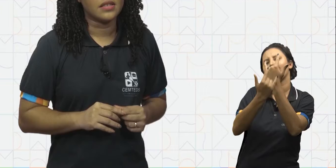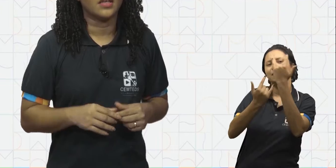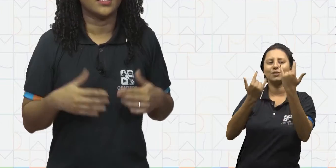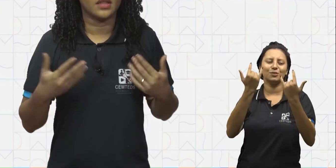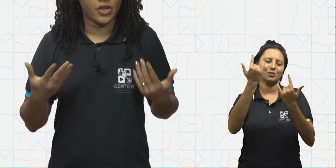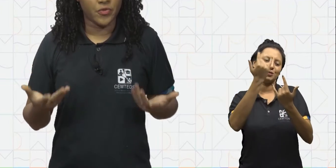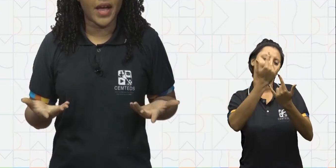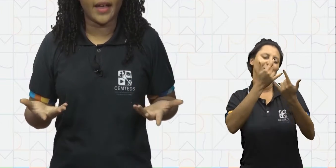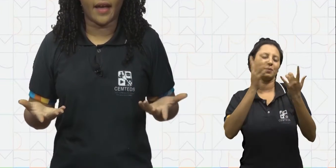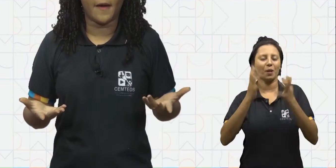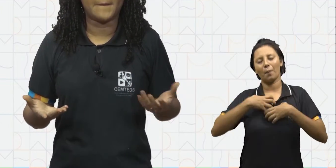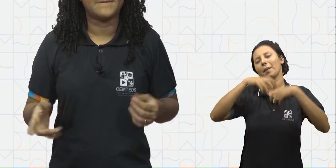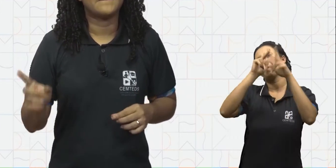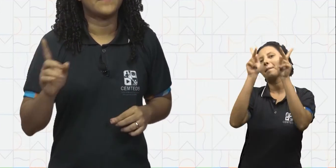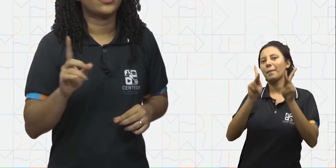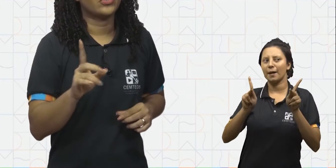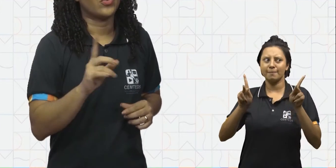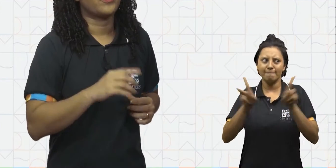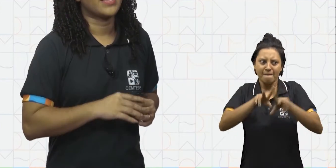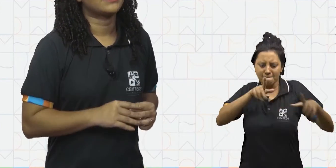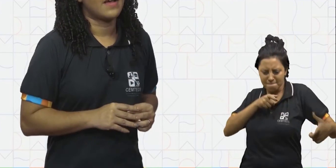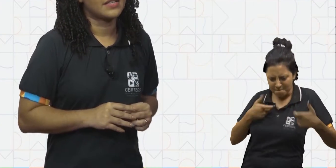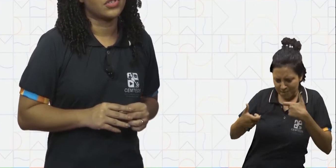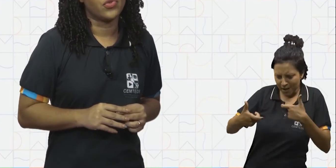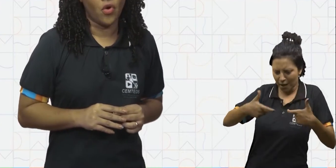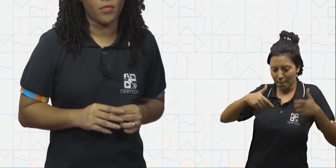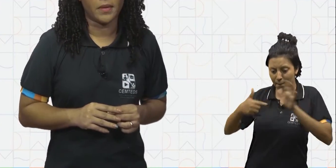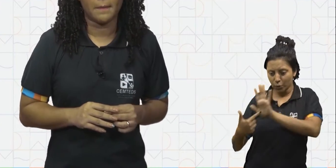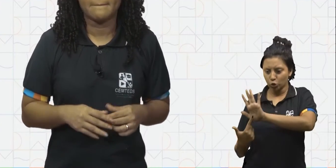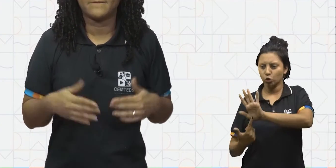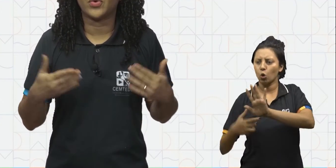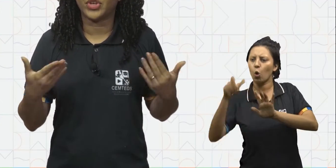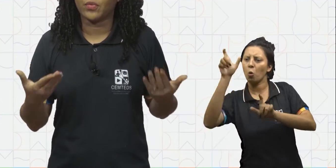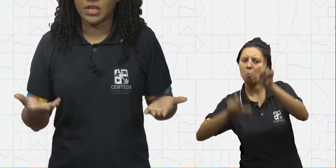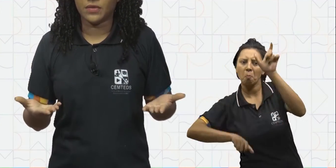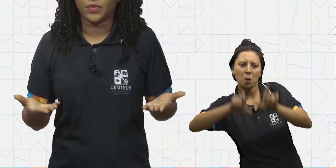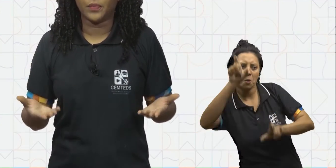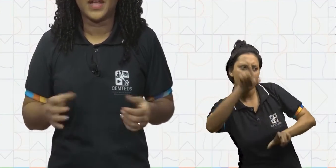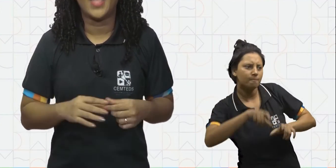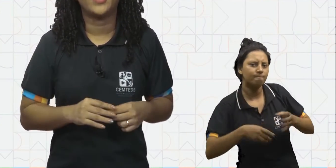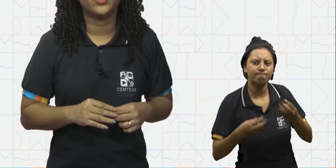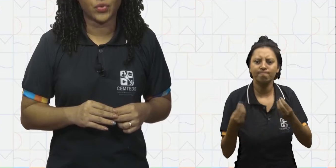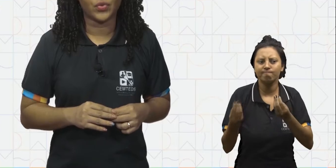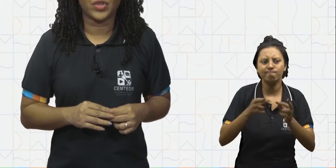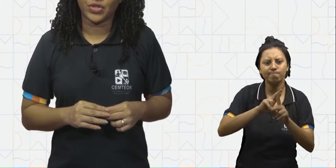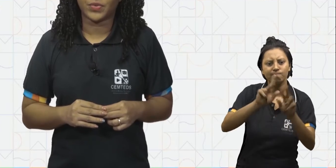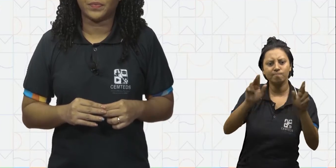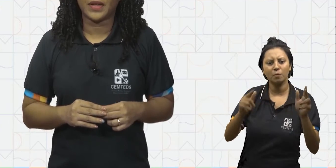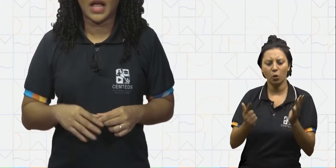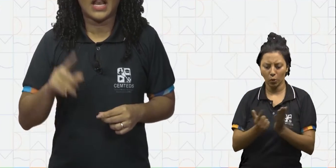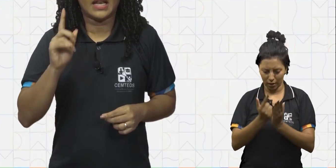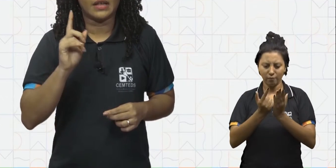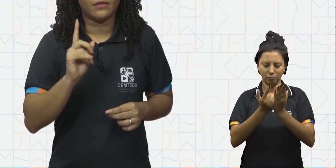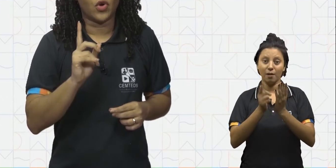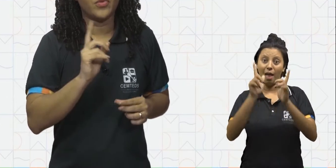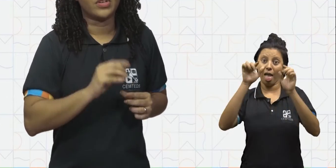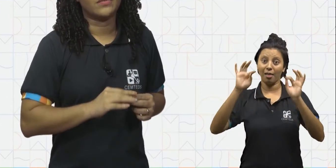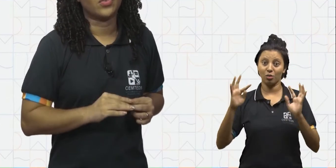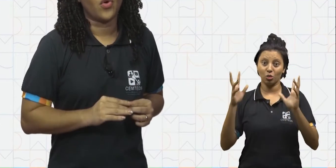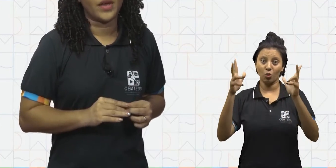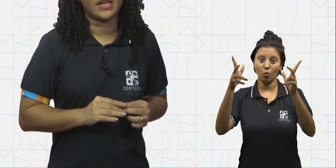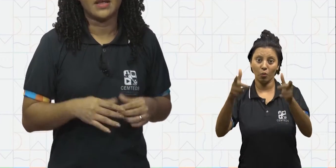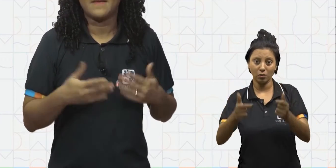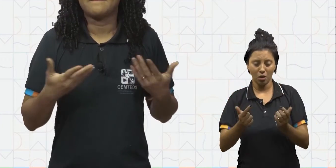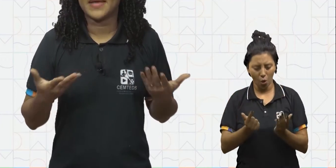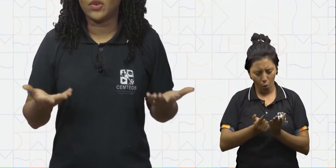a paz e deu-me a guerra. Mostrou-me as faces do homem, porque um livro é tudo isso. Levou-me um